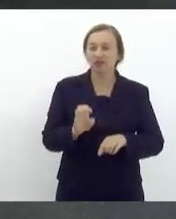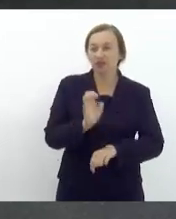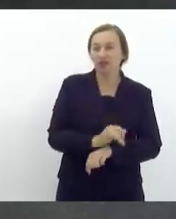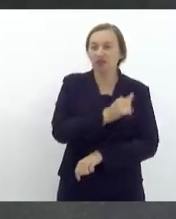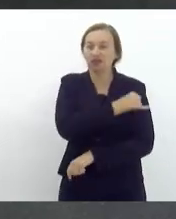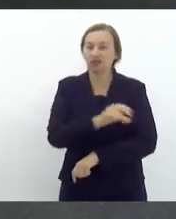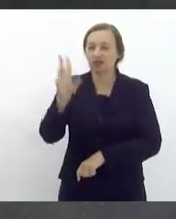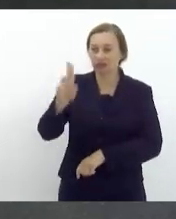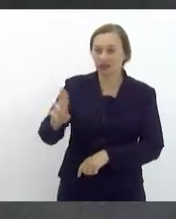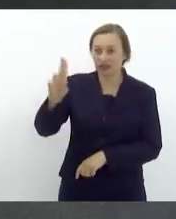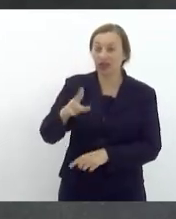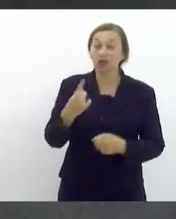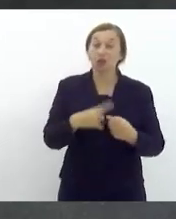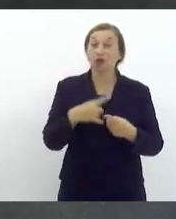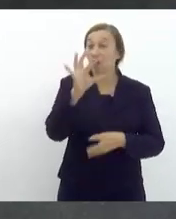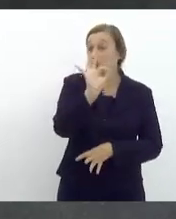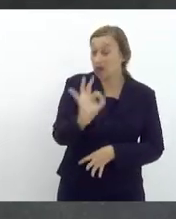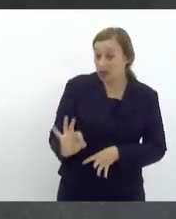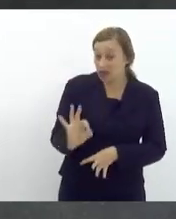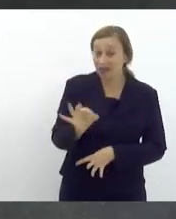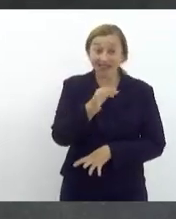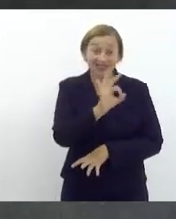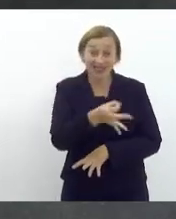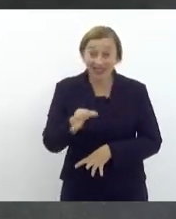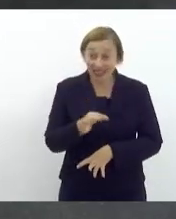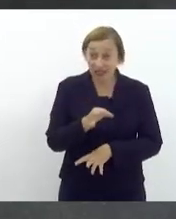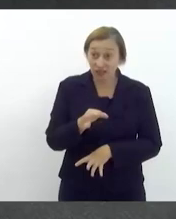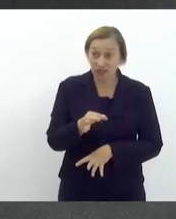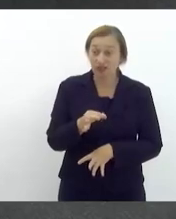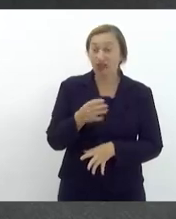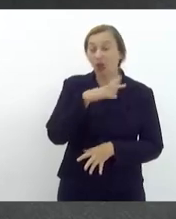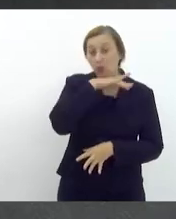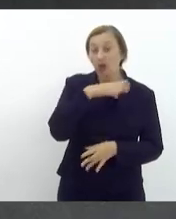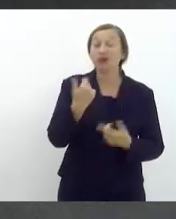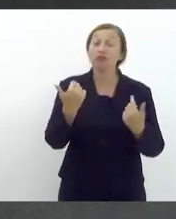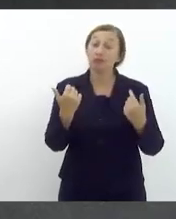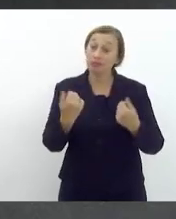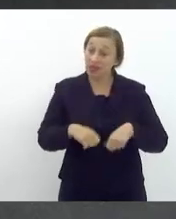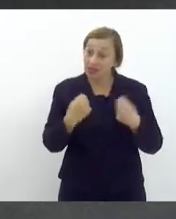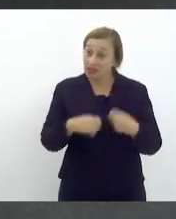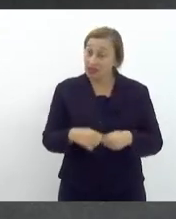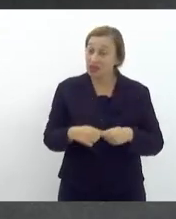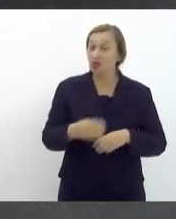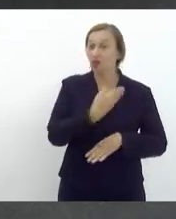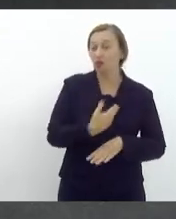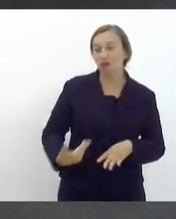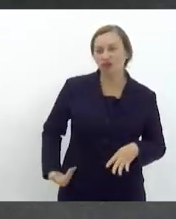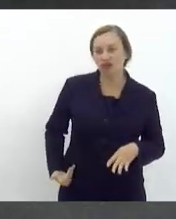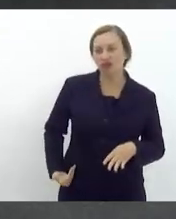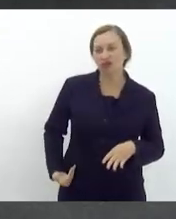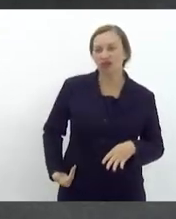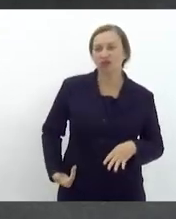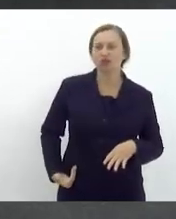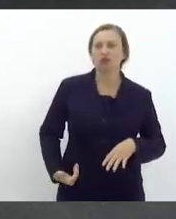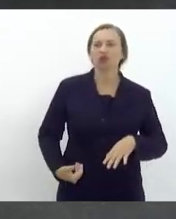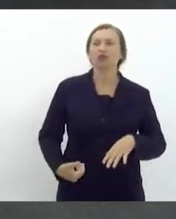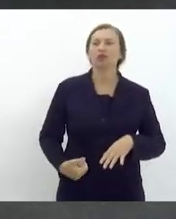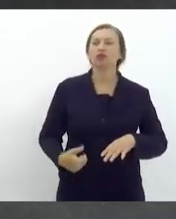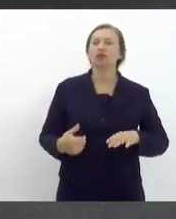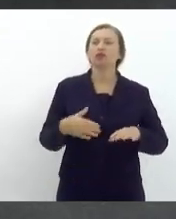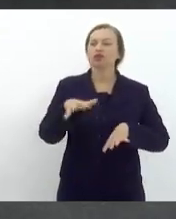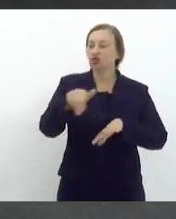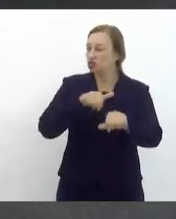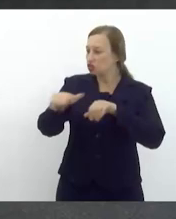porque os percentuais provavelmente estão defasados então é importante que o governador convoque há de